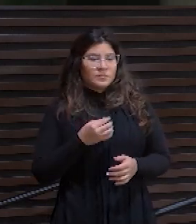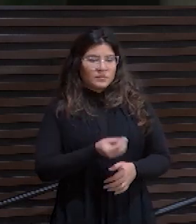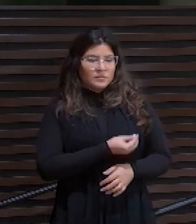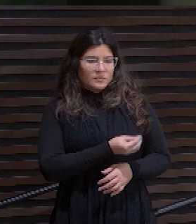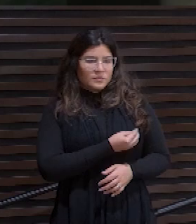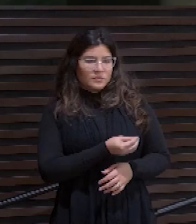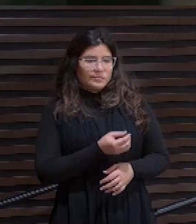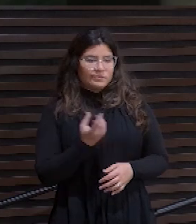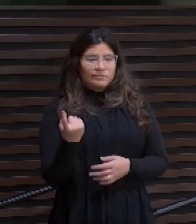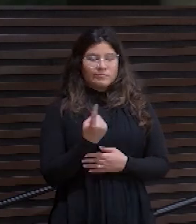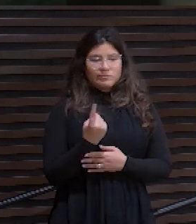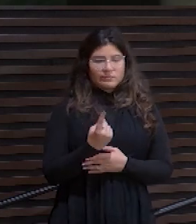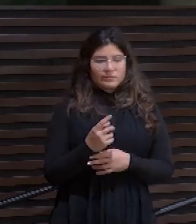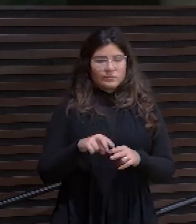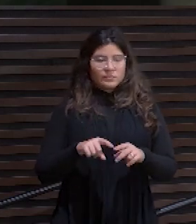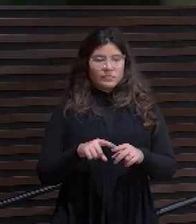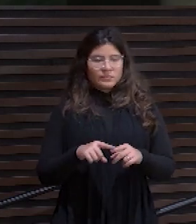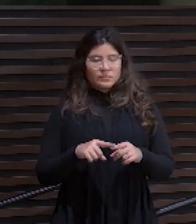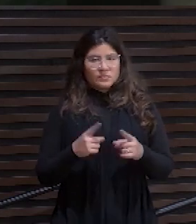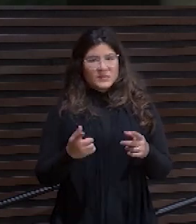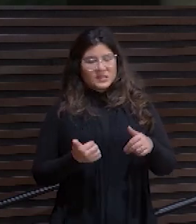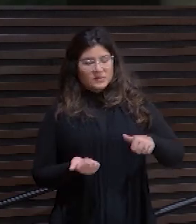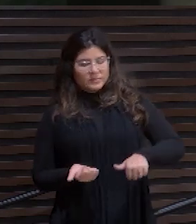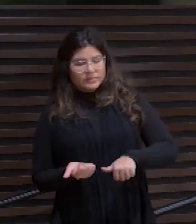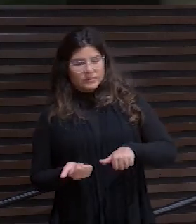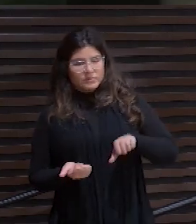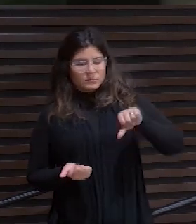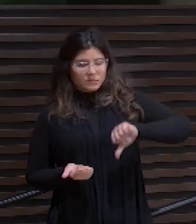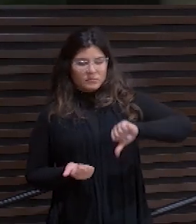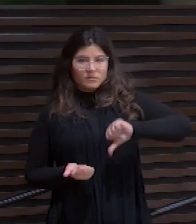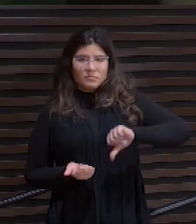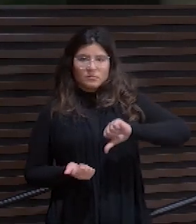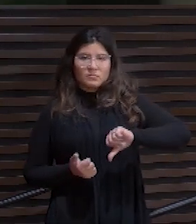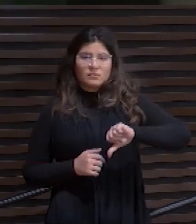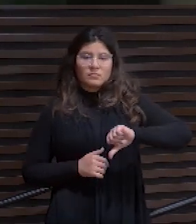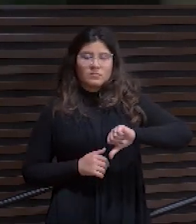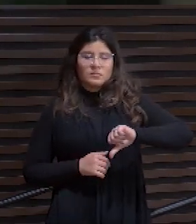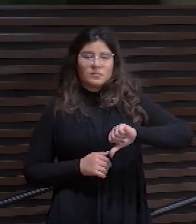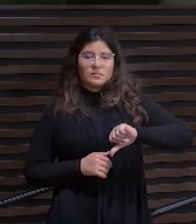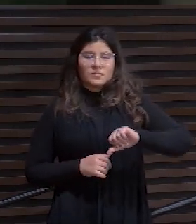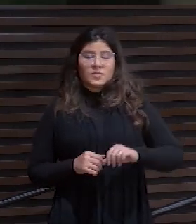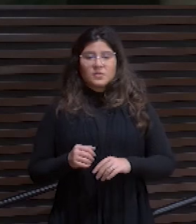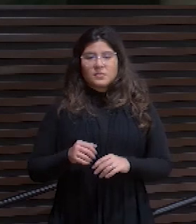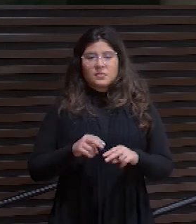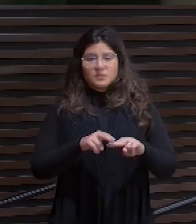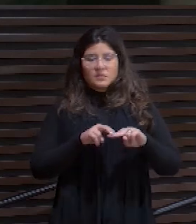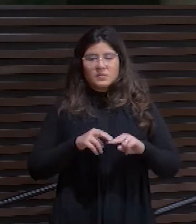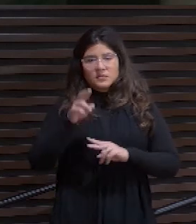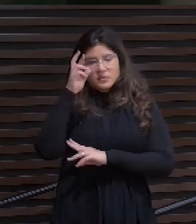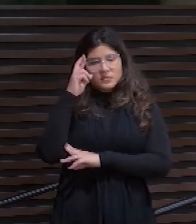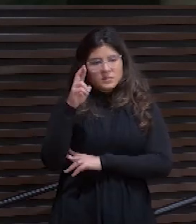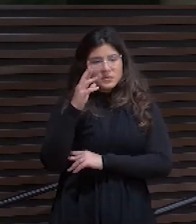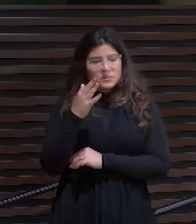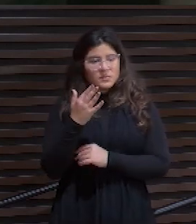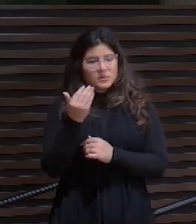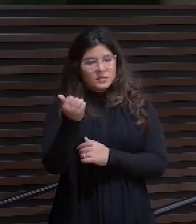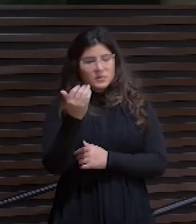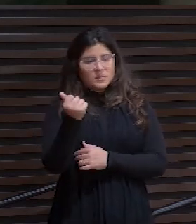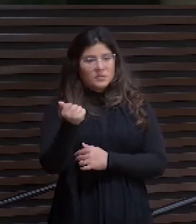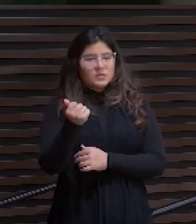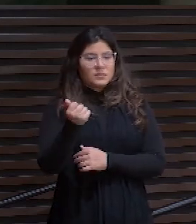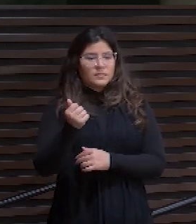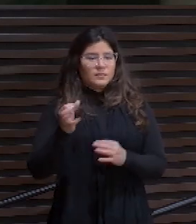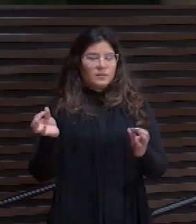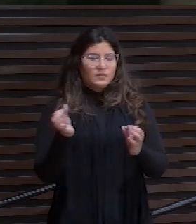por isso que o Senhor te chama, para que você seja feito uma nova criatura. Para que